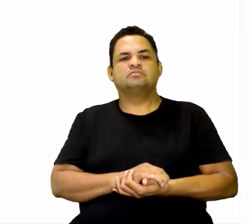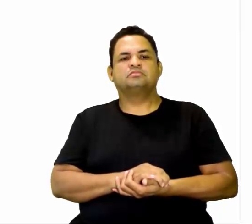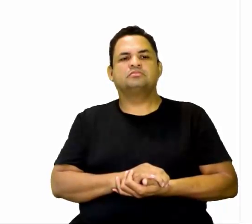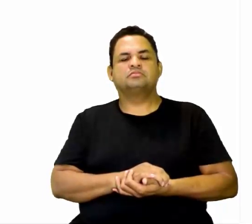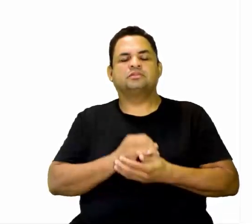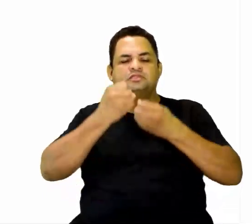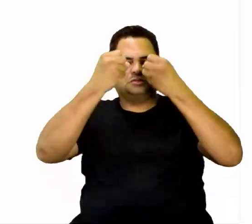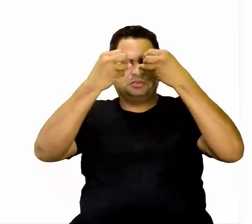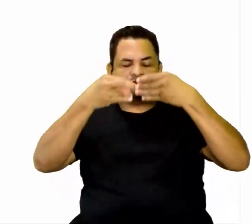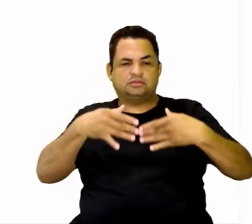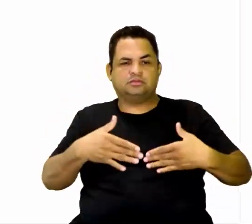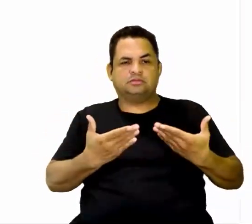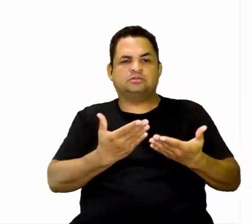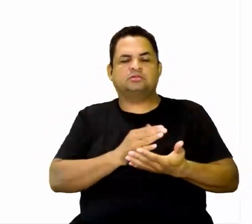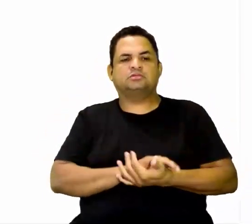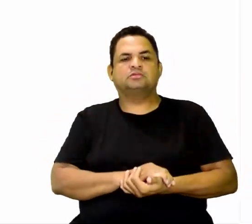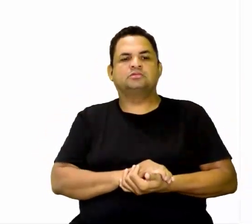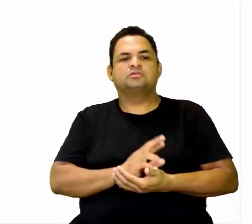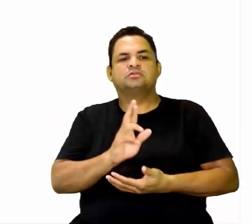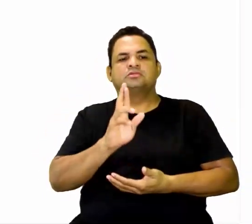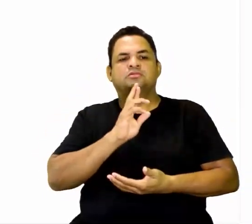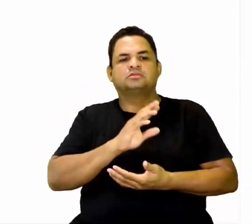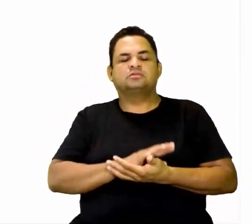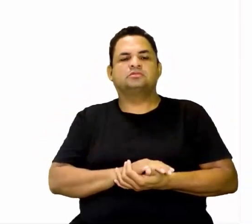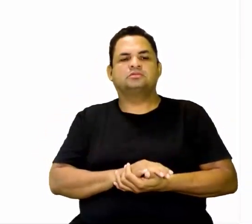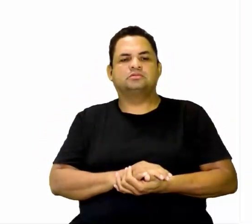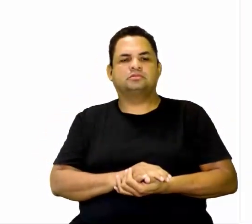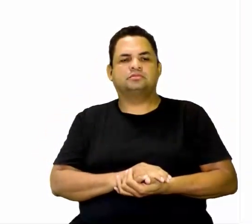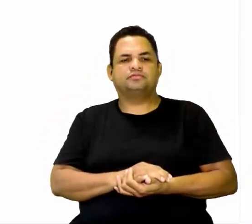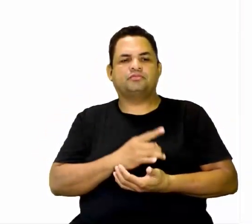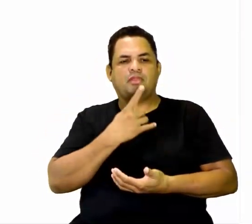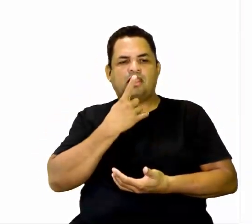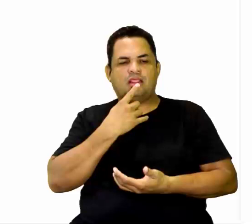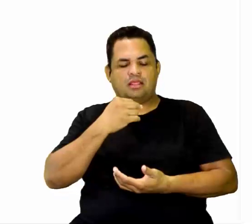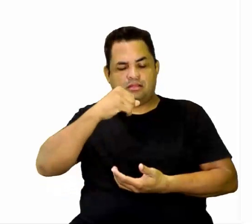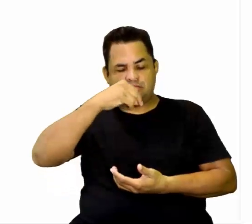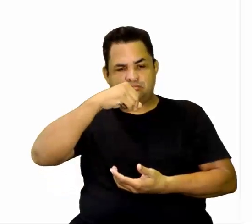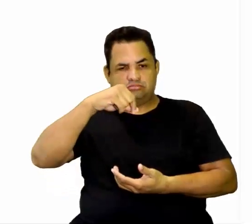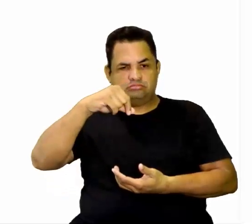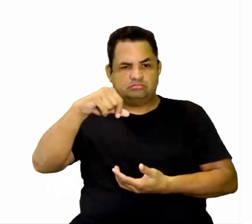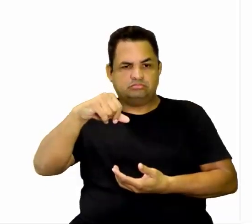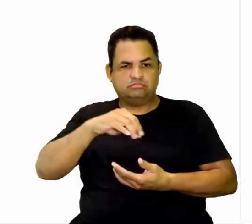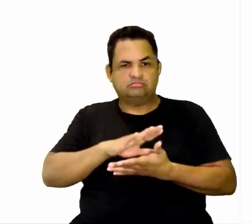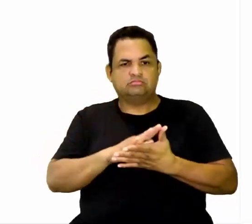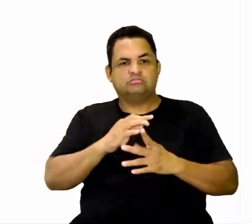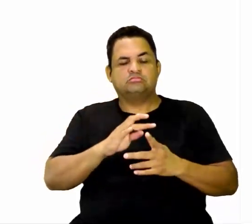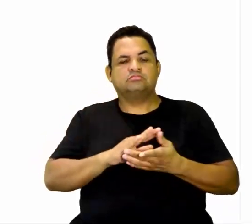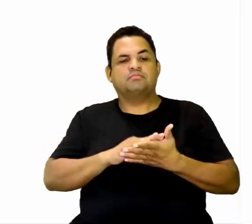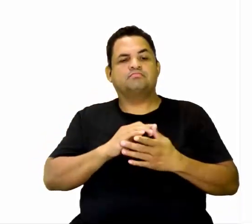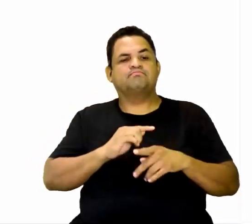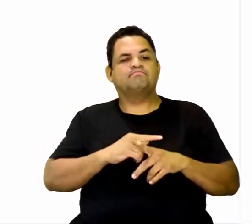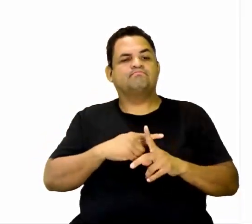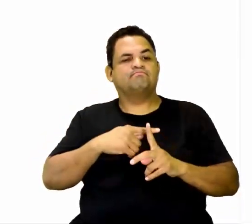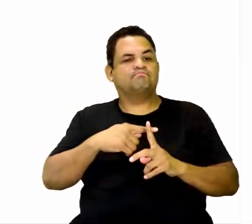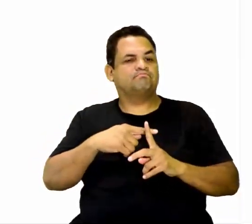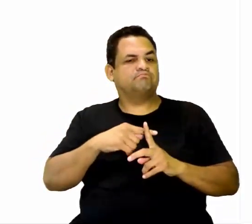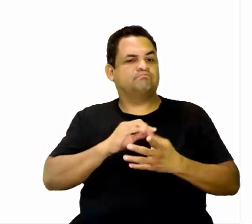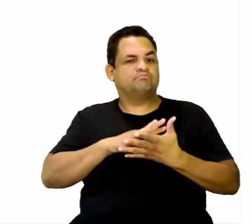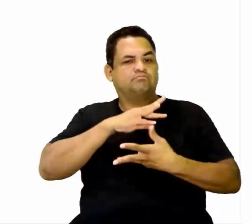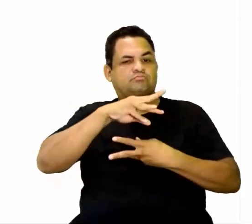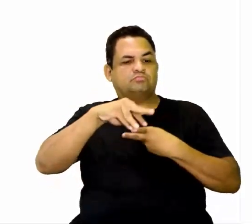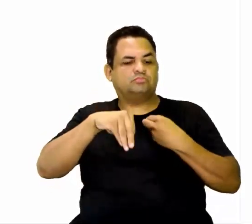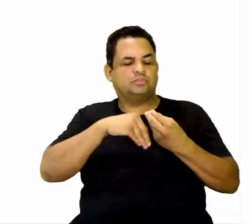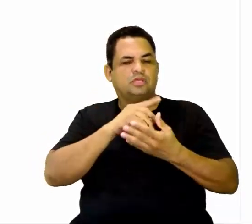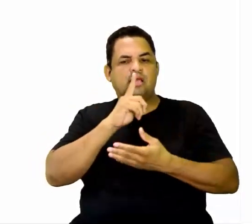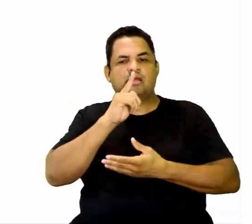comentário, olha aí na resposta. O sal mais solúvel